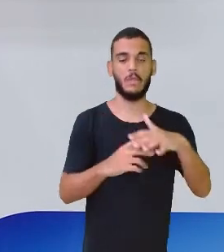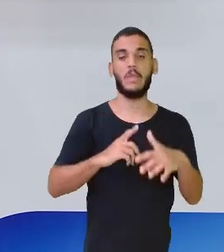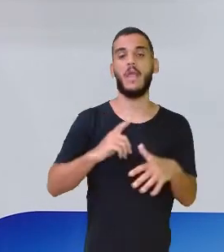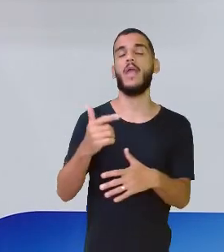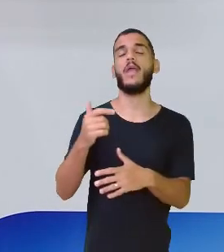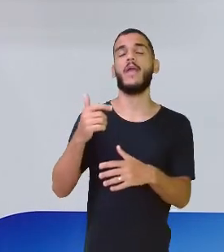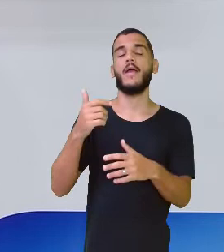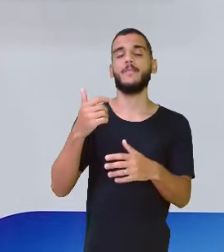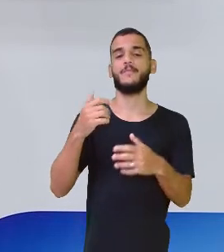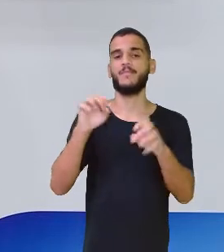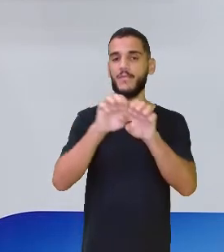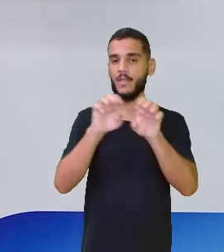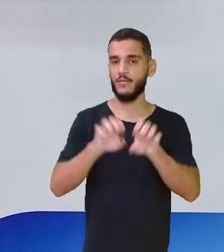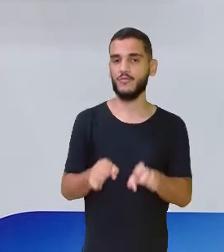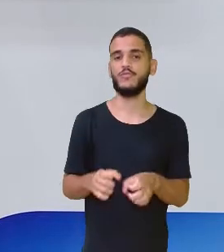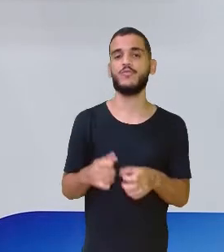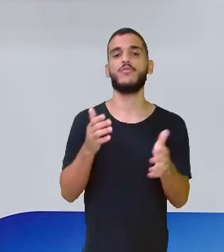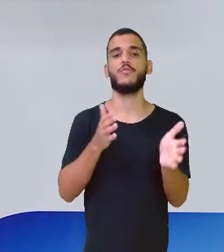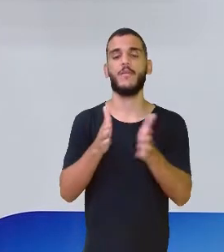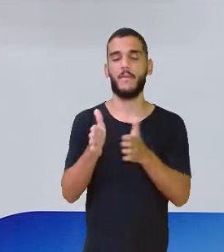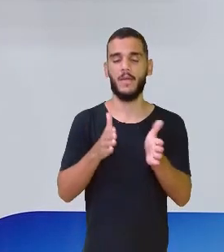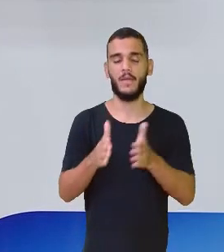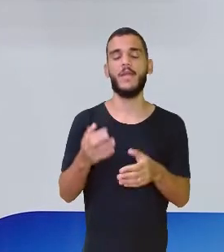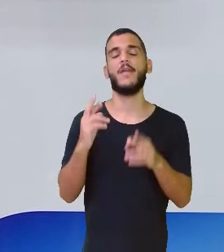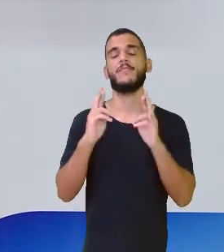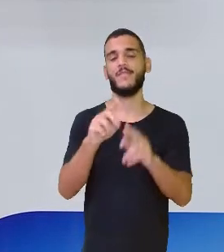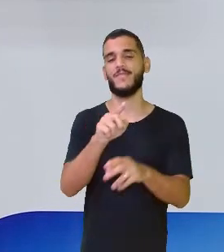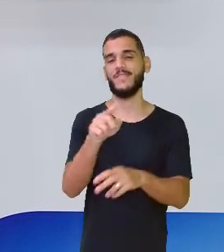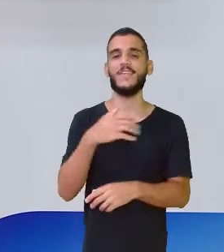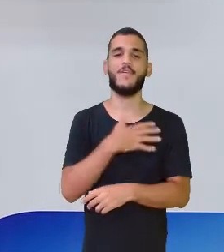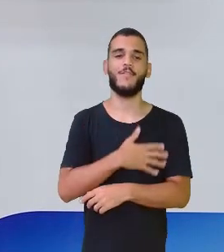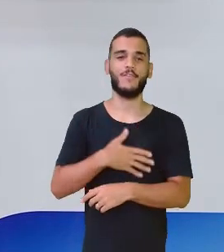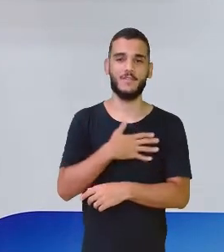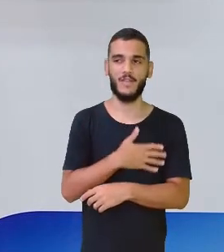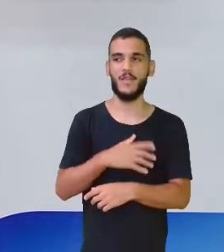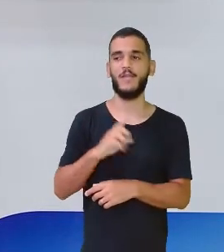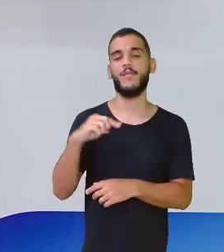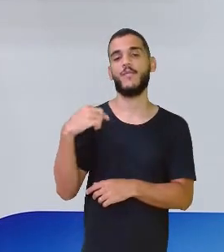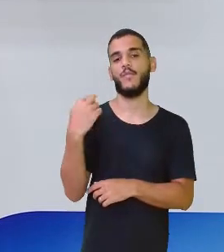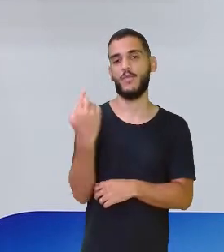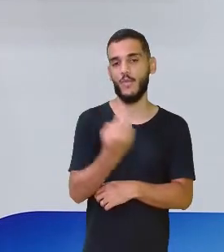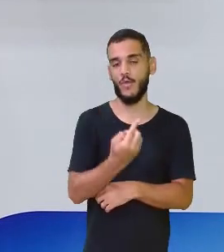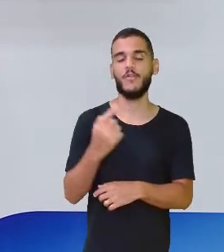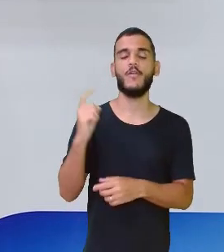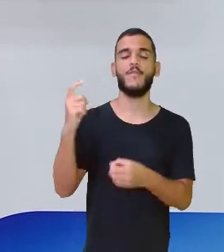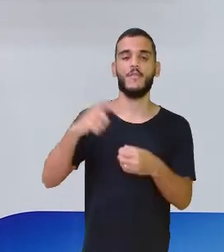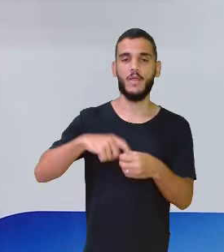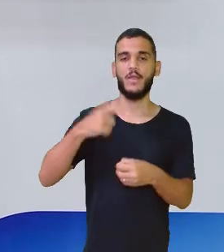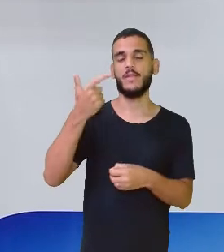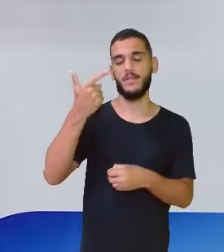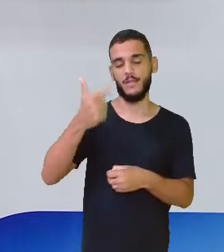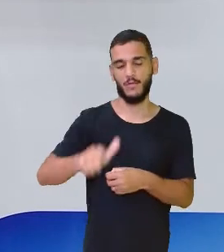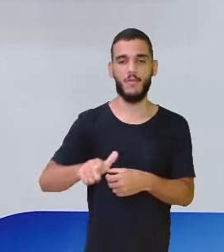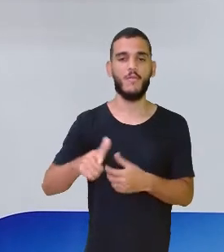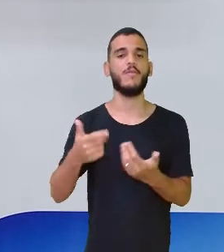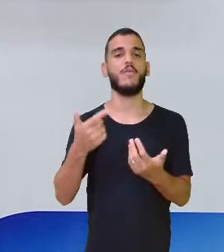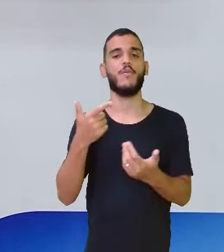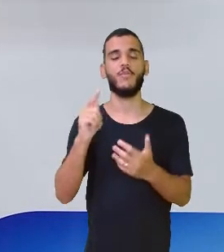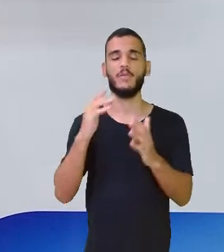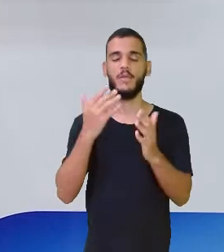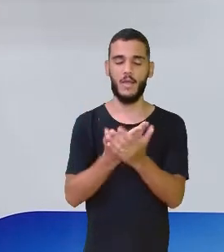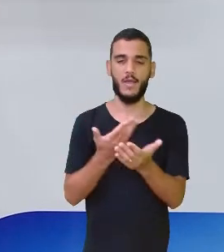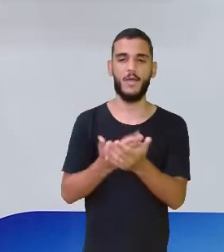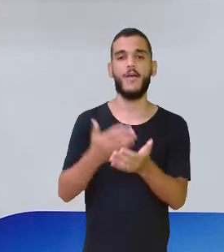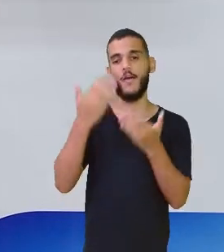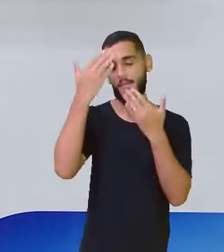da sociedade da época. Espero que vocês tenham gostado. A gente vai retomar essas temáticas numa próxima aula.